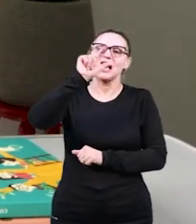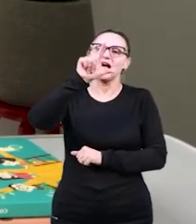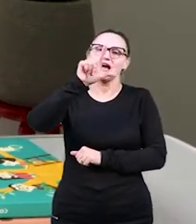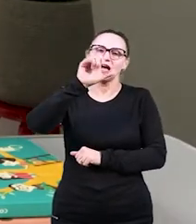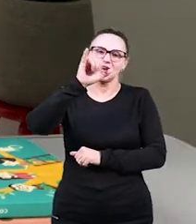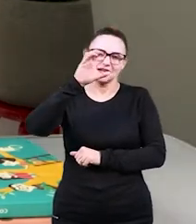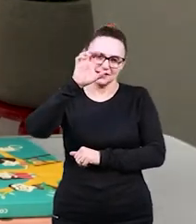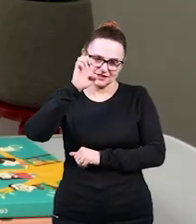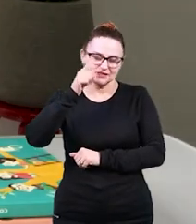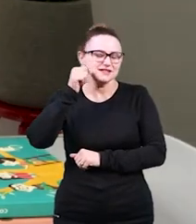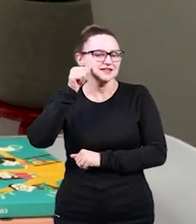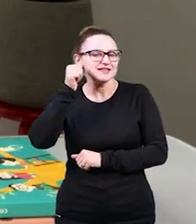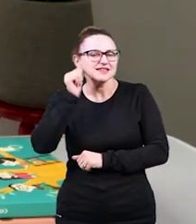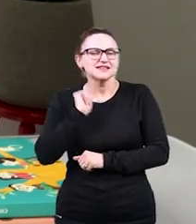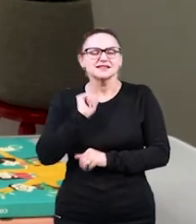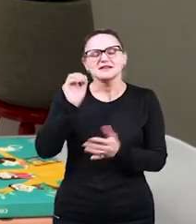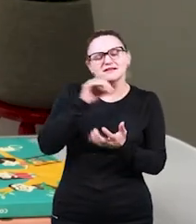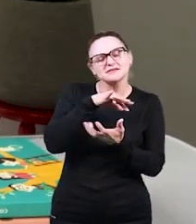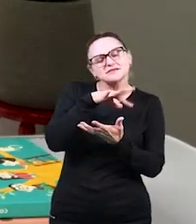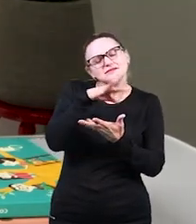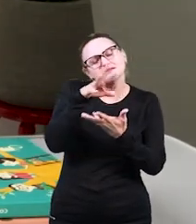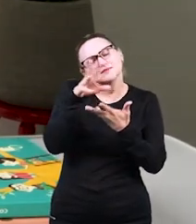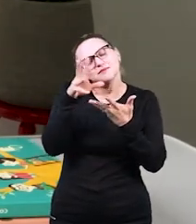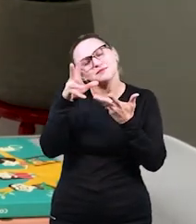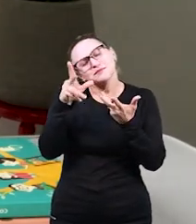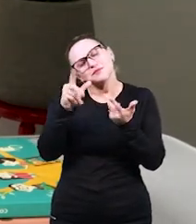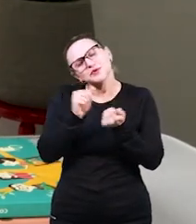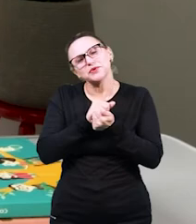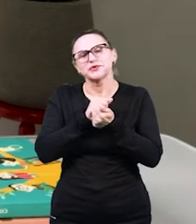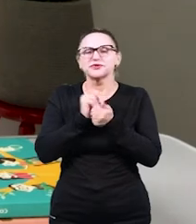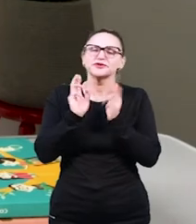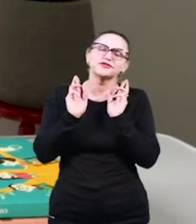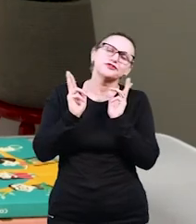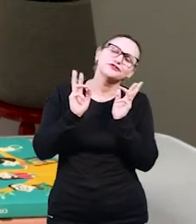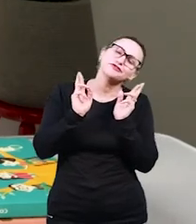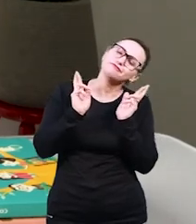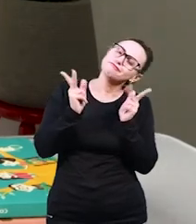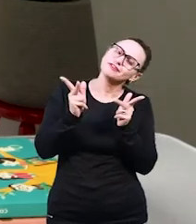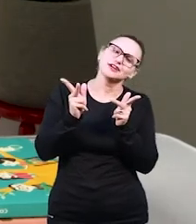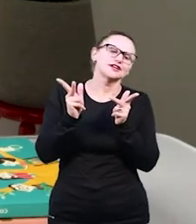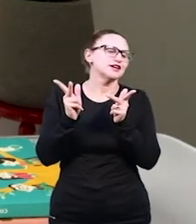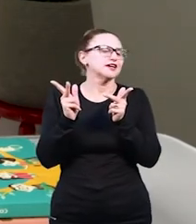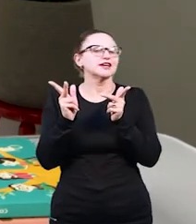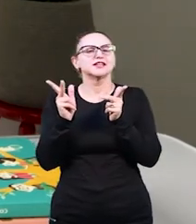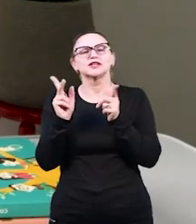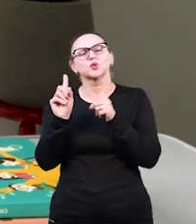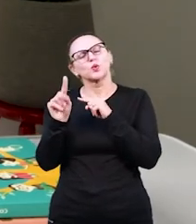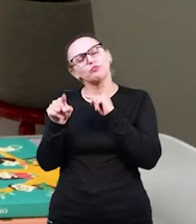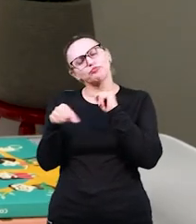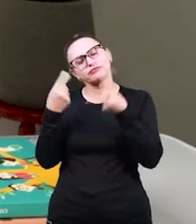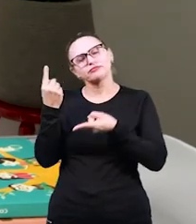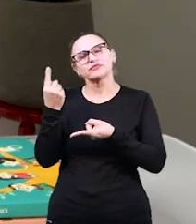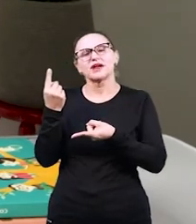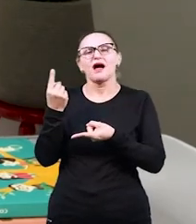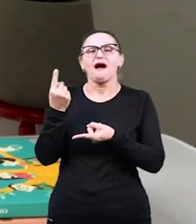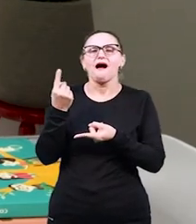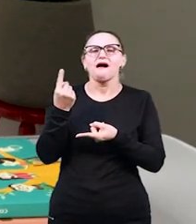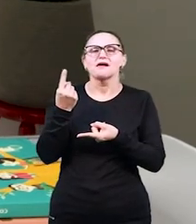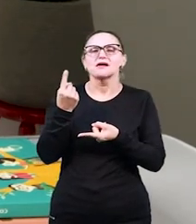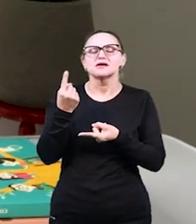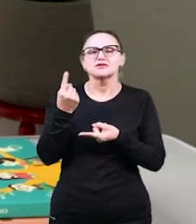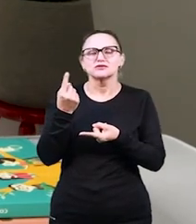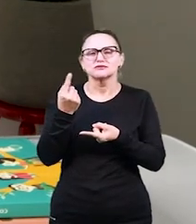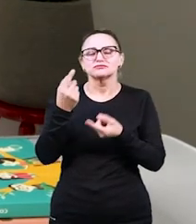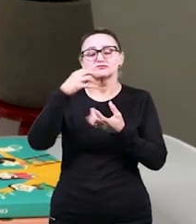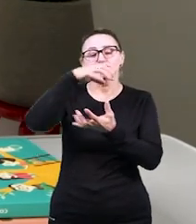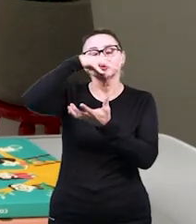nesse buraco, esse mundo em que ela vai, em que é tudo fora do comum, é tudo diferente, é tudo invertido no mundo real,